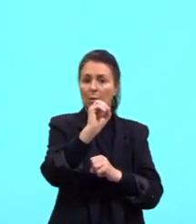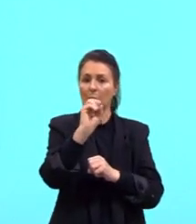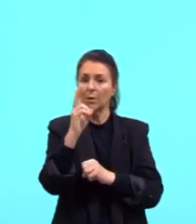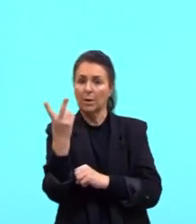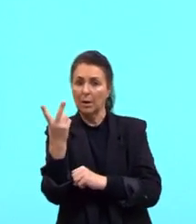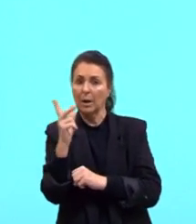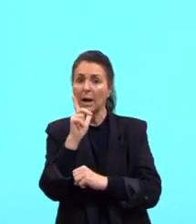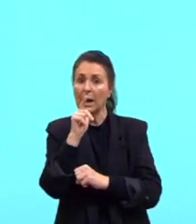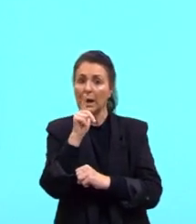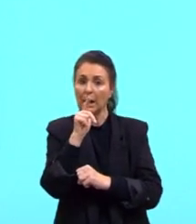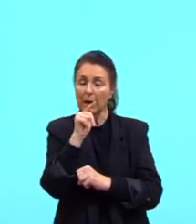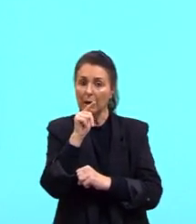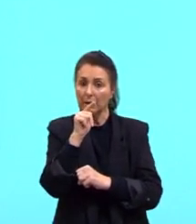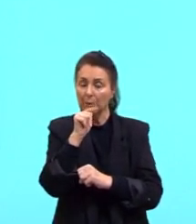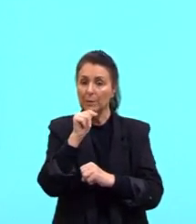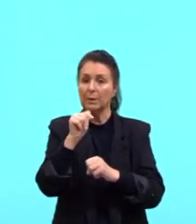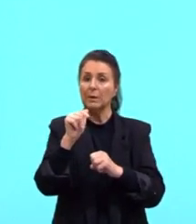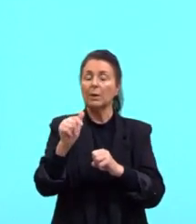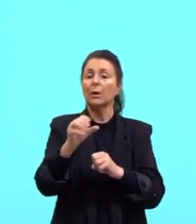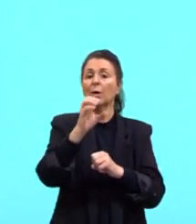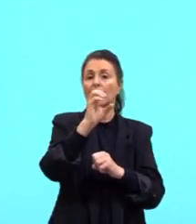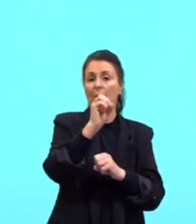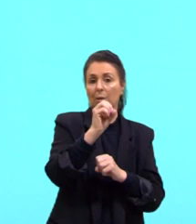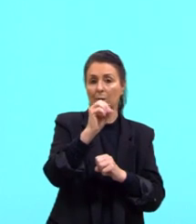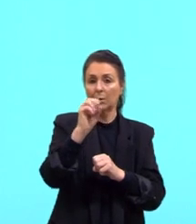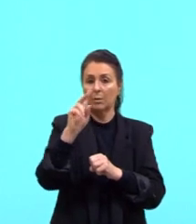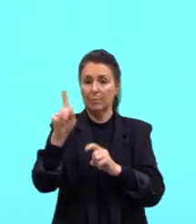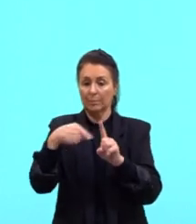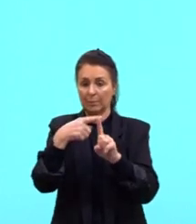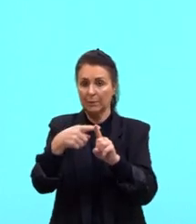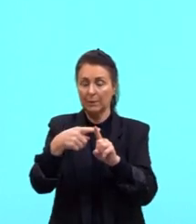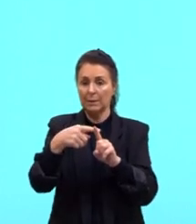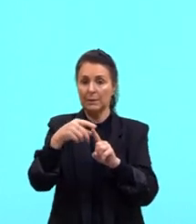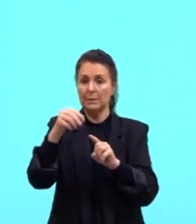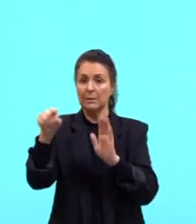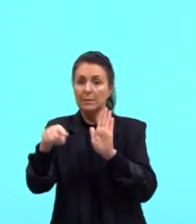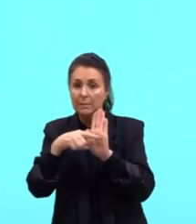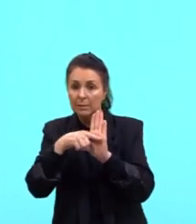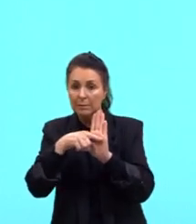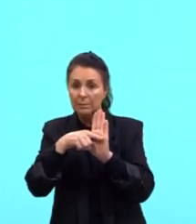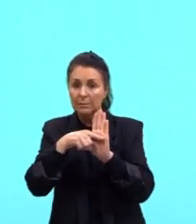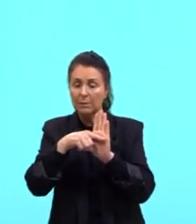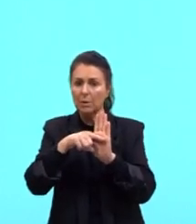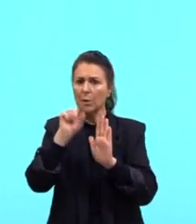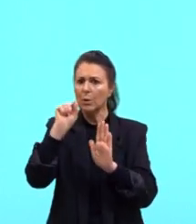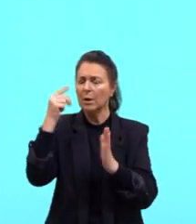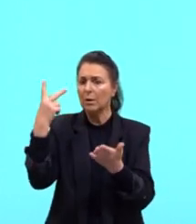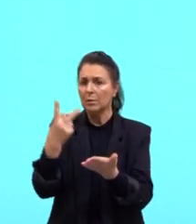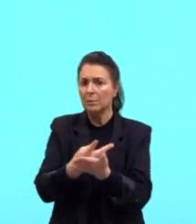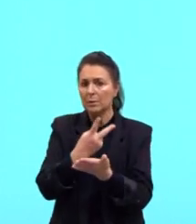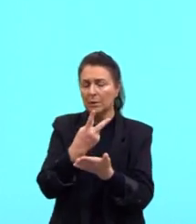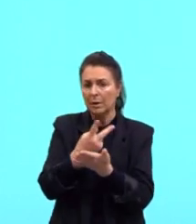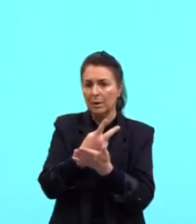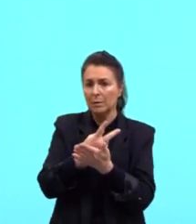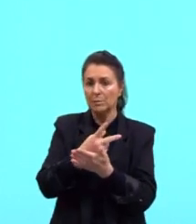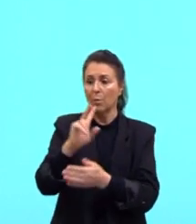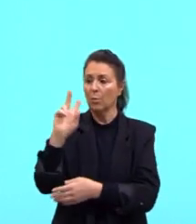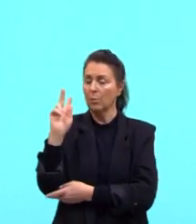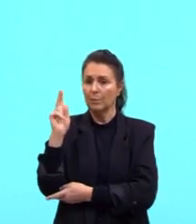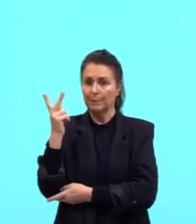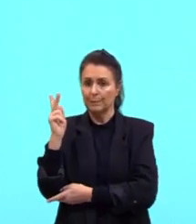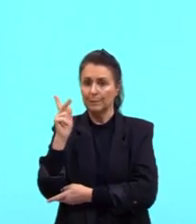água vai o hidrogênio mais e o h - né então o que que vai acontecer os